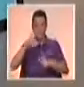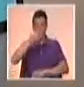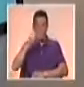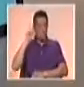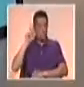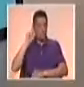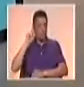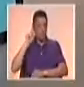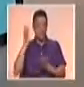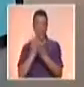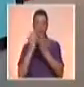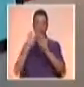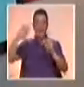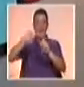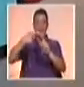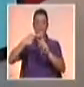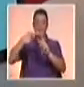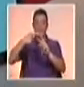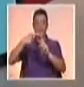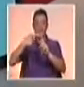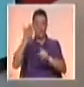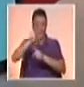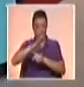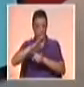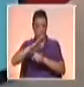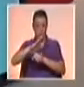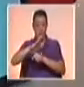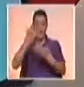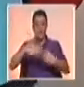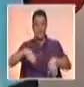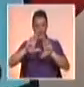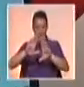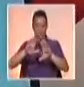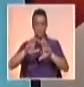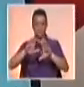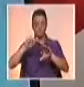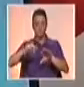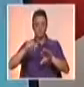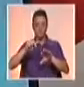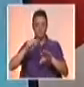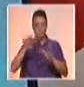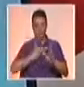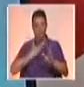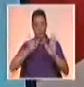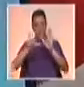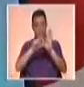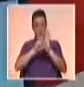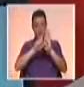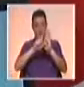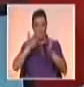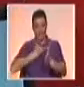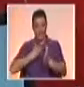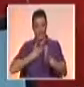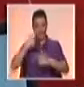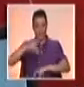nessas escolas de referência. As escolas de referência, de quê, por não sei se todas terão, mas ainda está previsto no decreto-lei. Todos